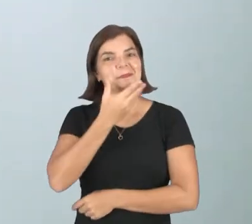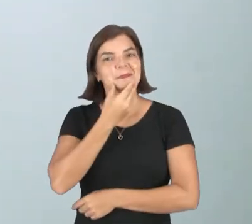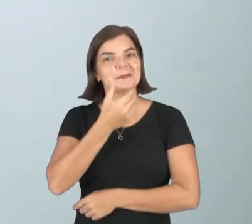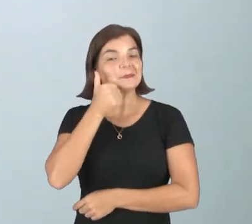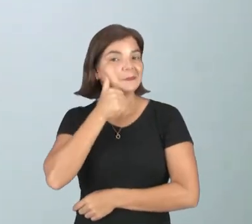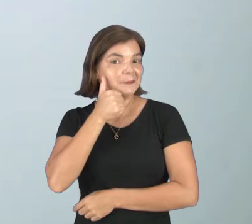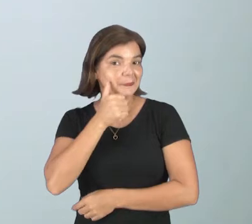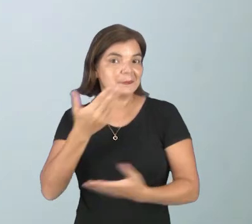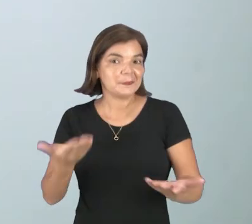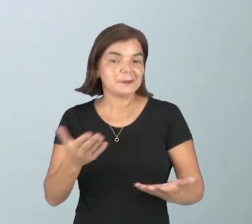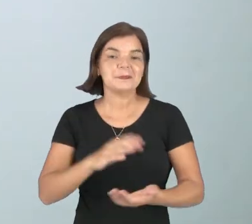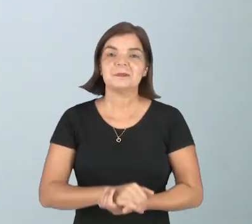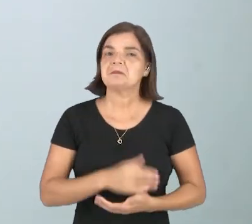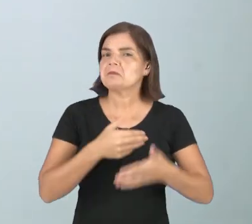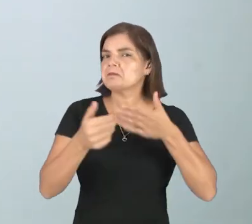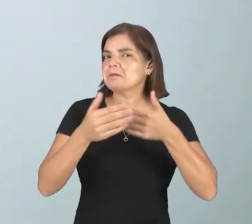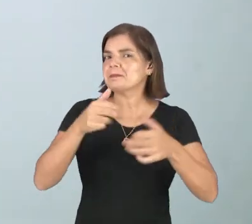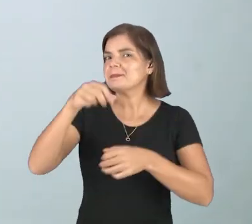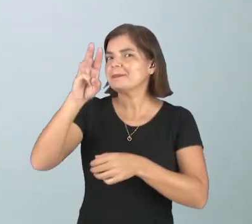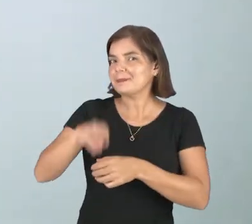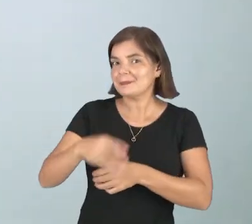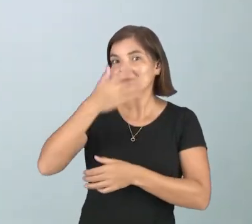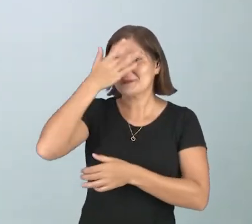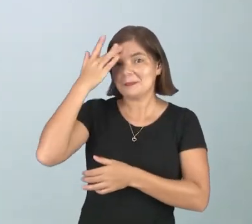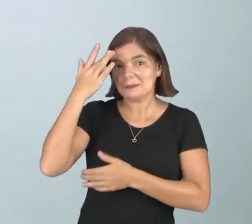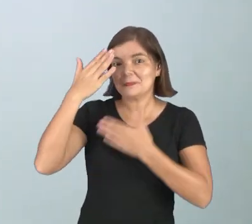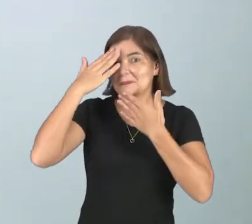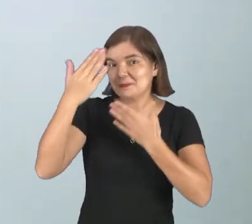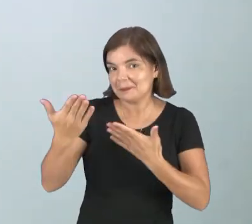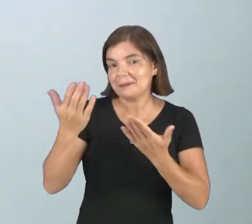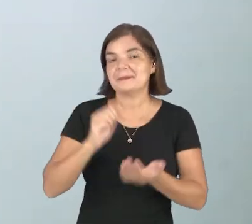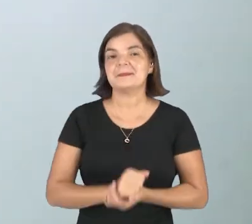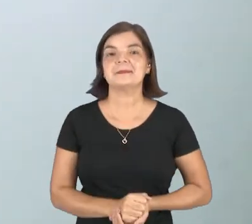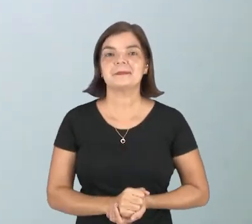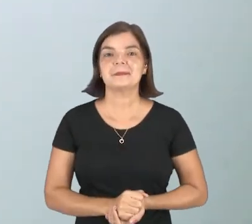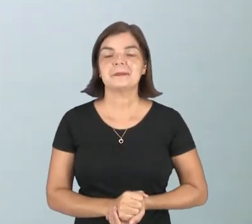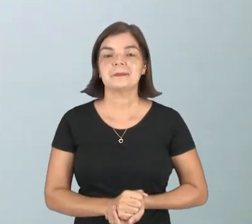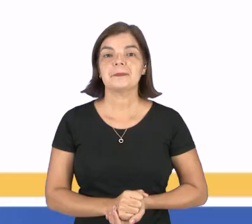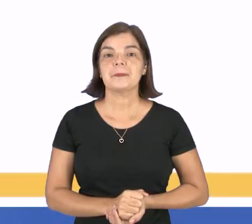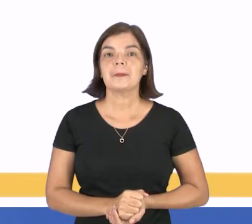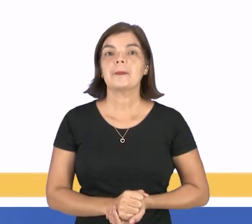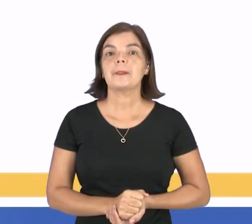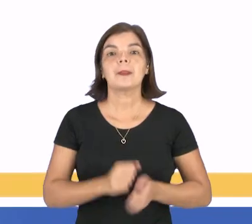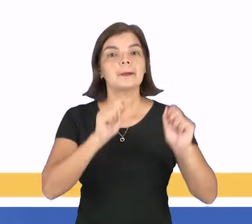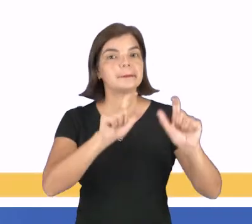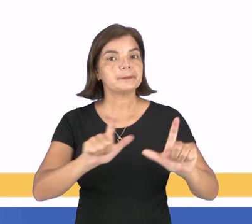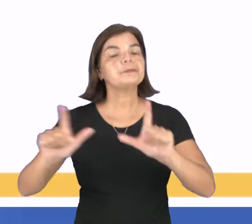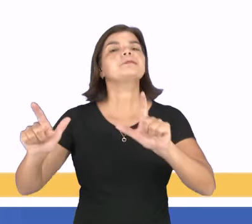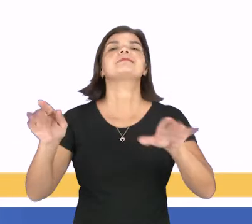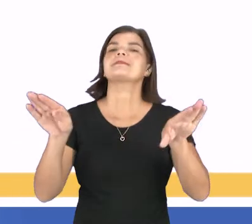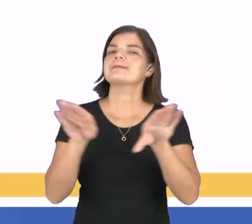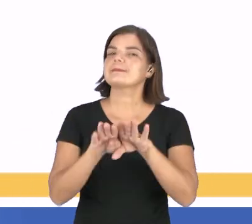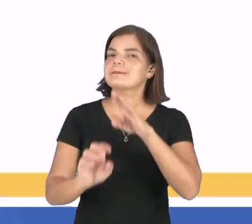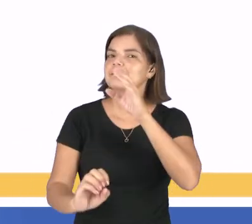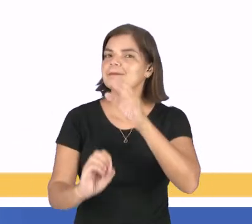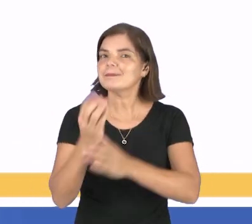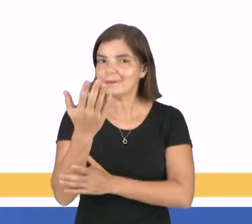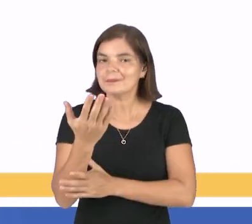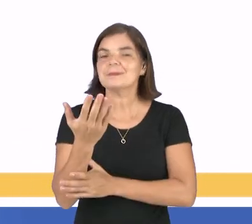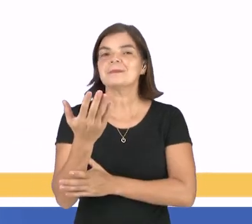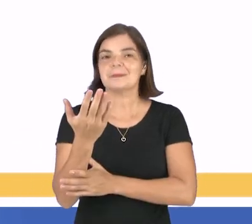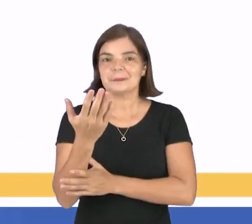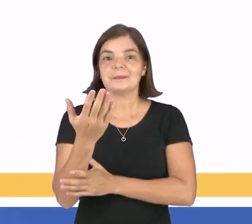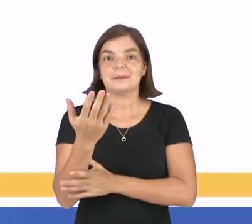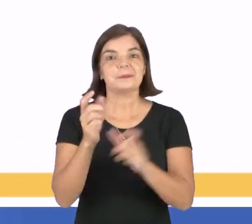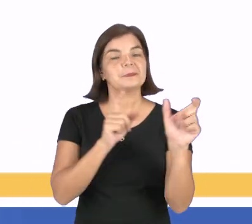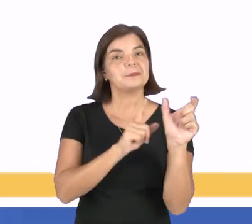gênero feminino, não importa para quem ela esteja agradecendo. E acompanhe aqui o slide, porque também acontece com